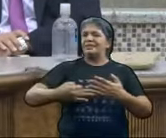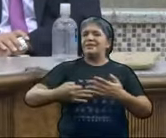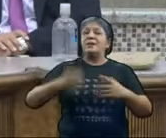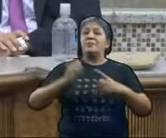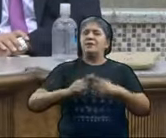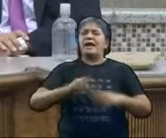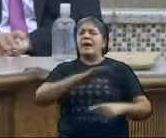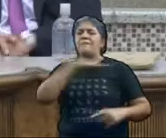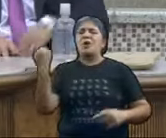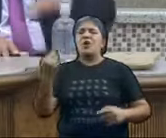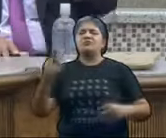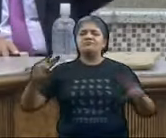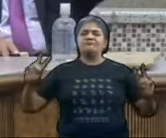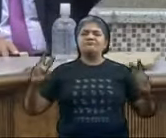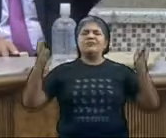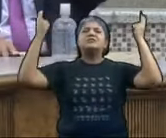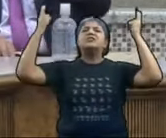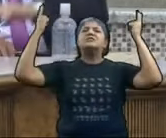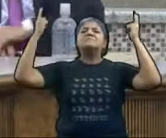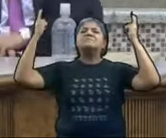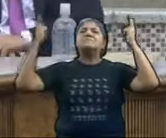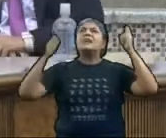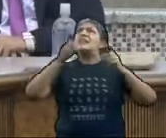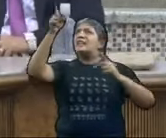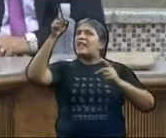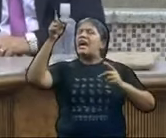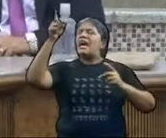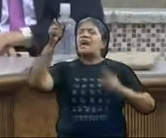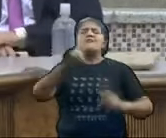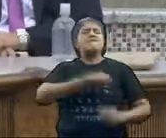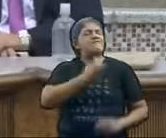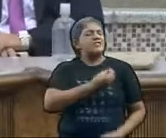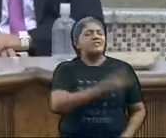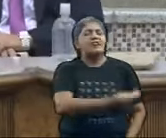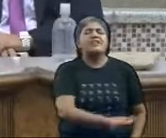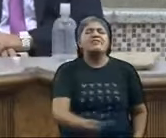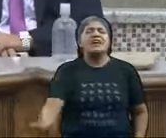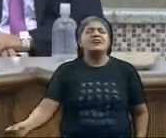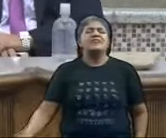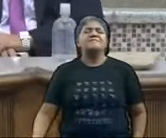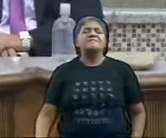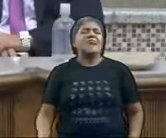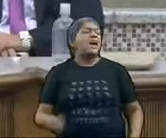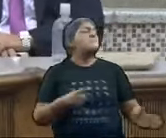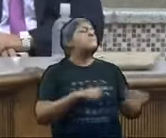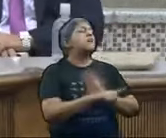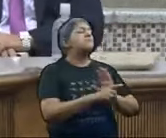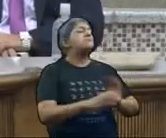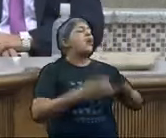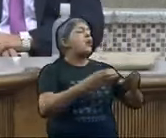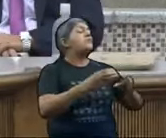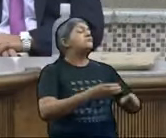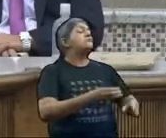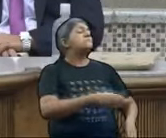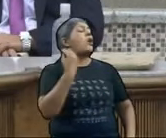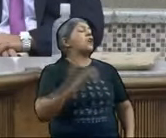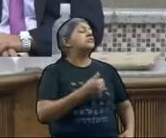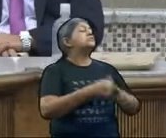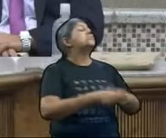vitória. Paulo diz: onde está a morte, o teu aguilhão? Onde está a morte, a tua força?